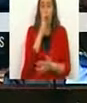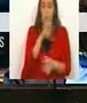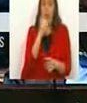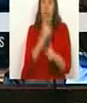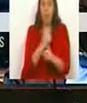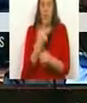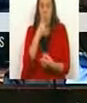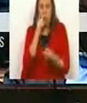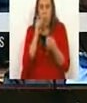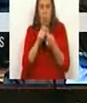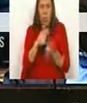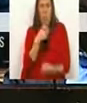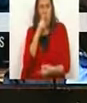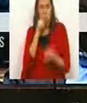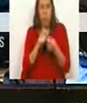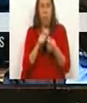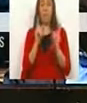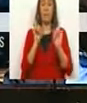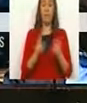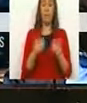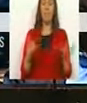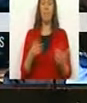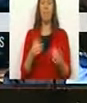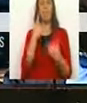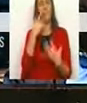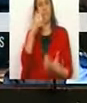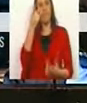também no ambiente muito pouquinho, e é isso que faz o